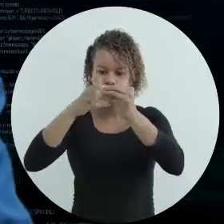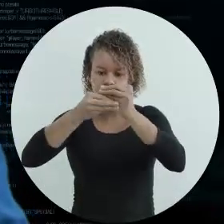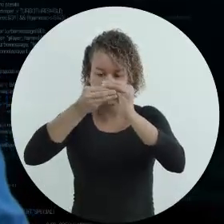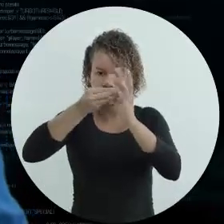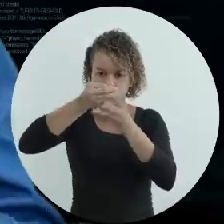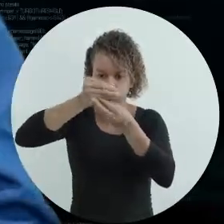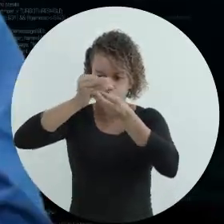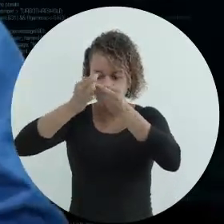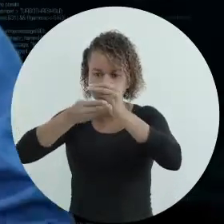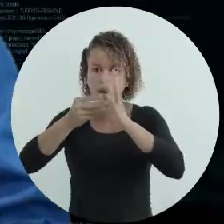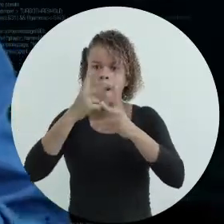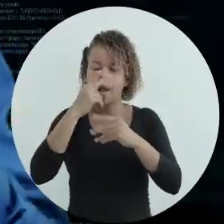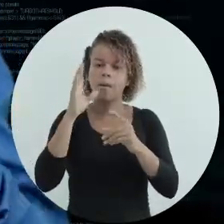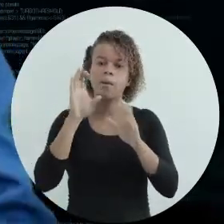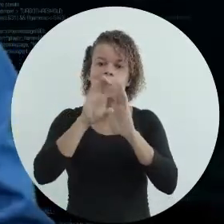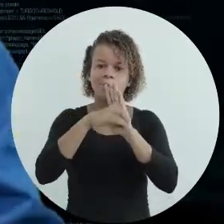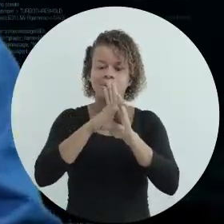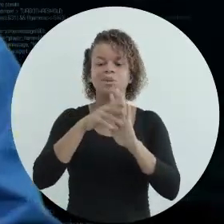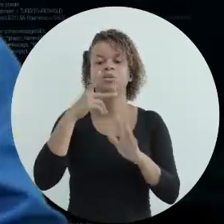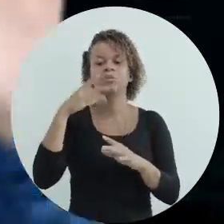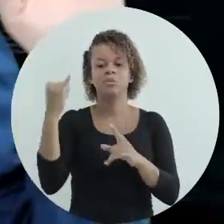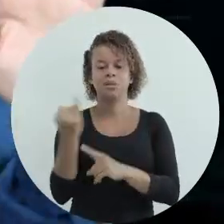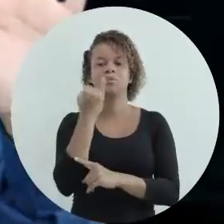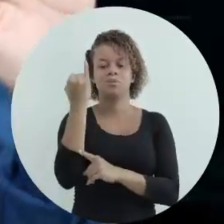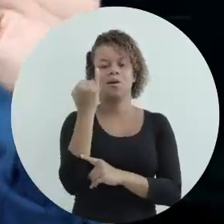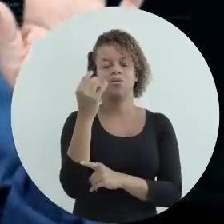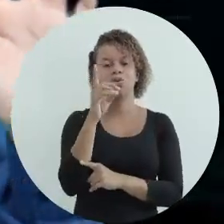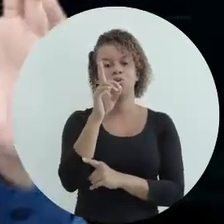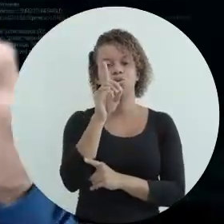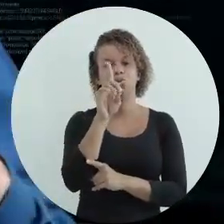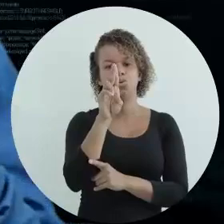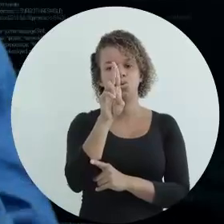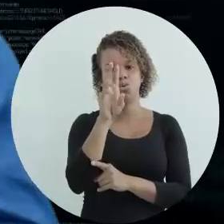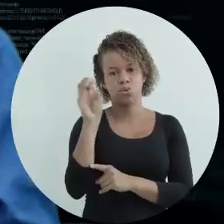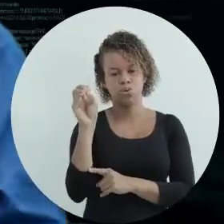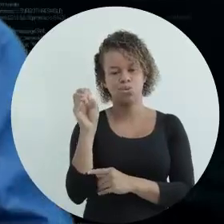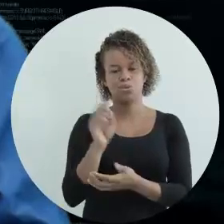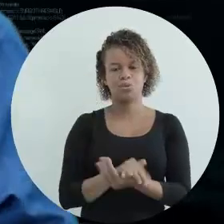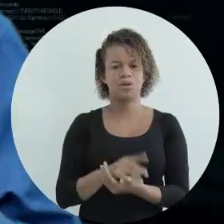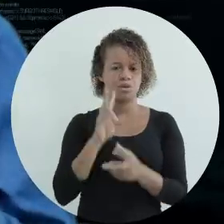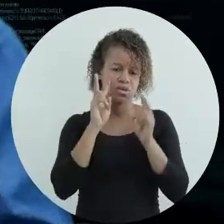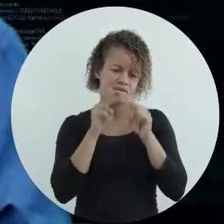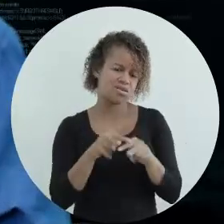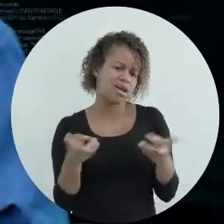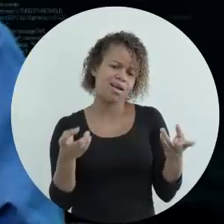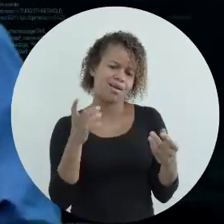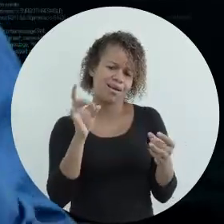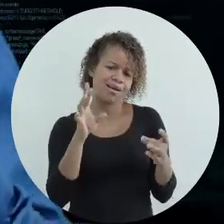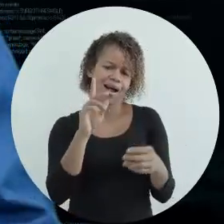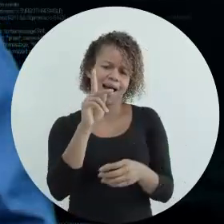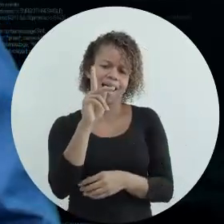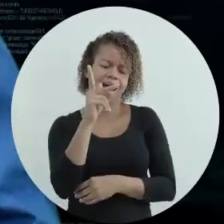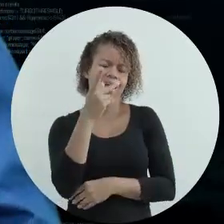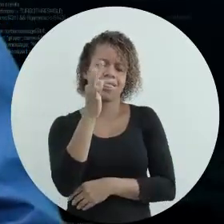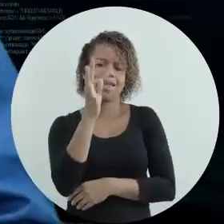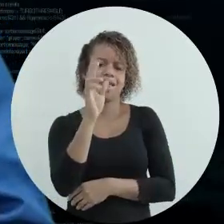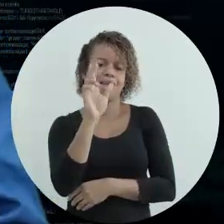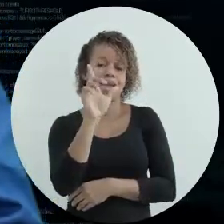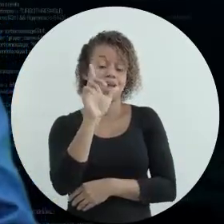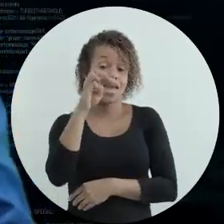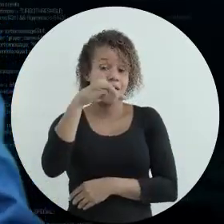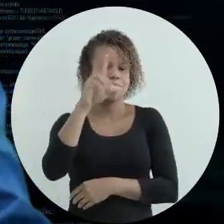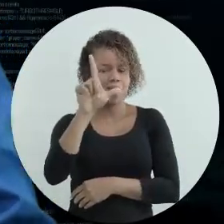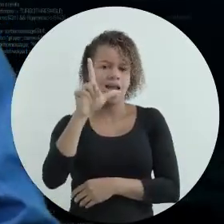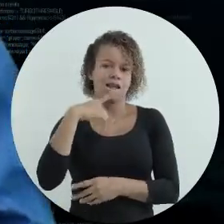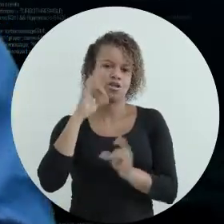do DOM. Já deu para perceber que o código HTML é basicamente texto, né? O HTML e o JavaScript é basicamente texto.